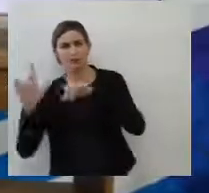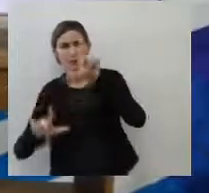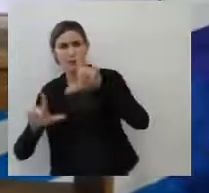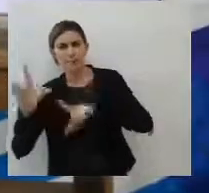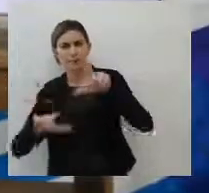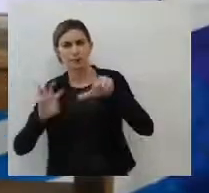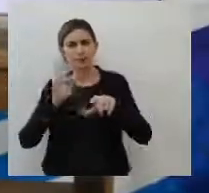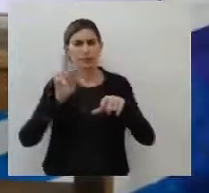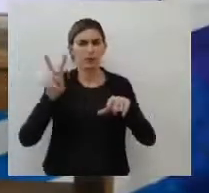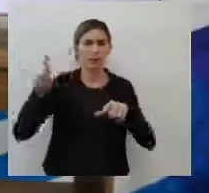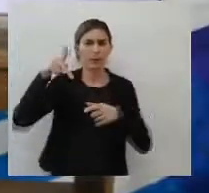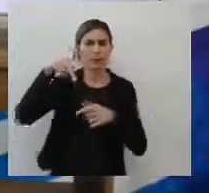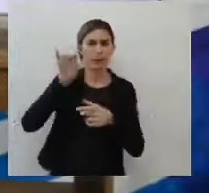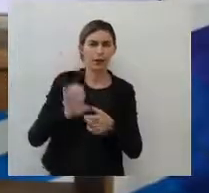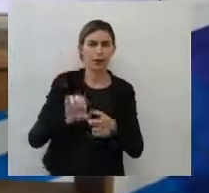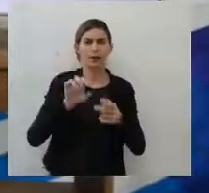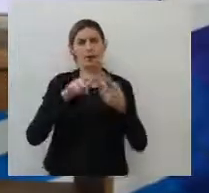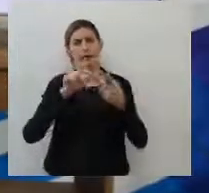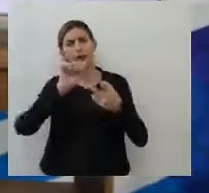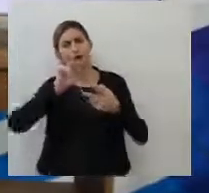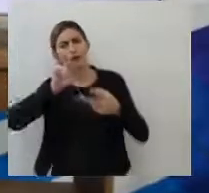TV Pernambuco, TV Alep.